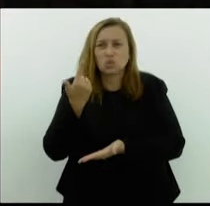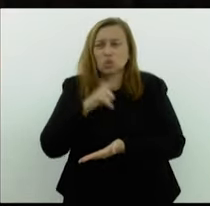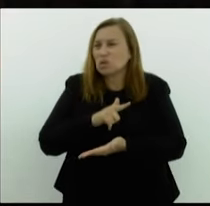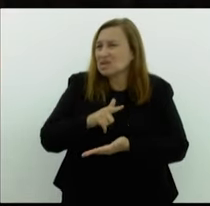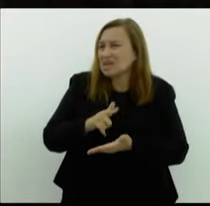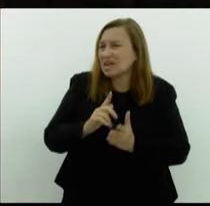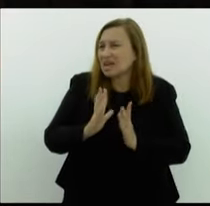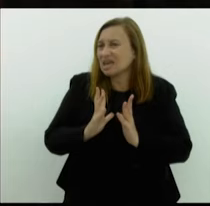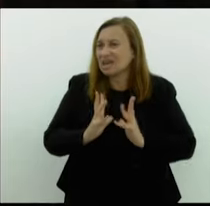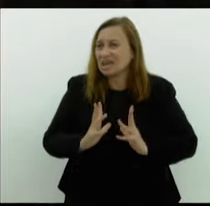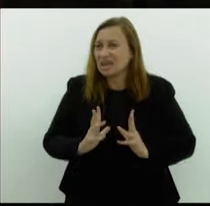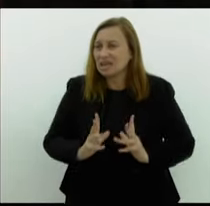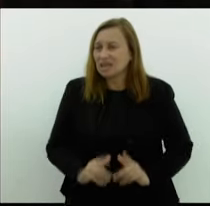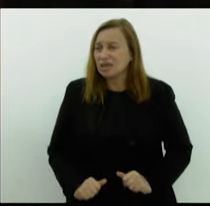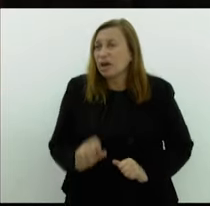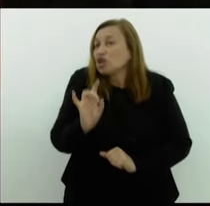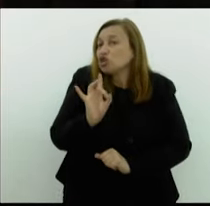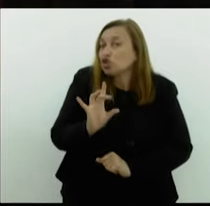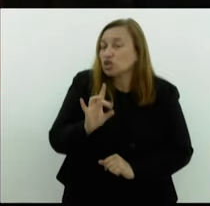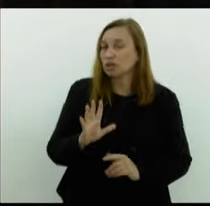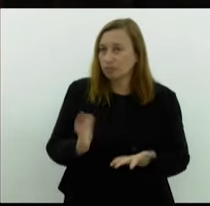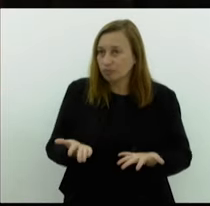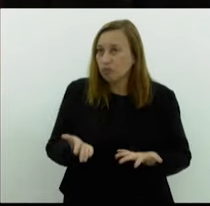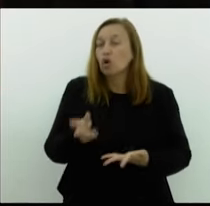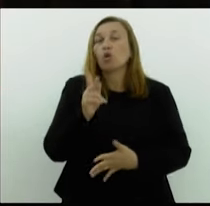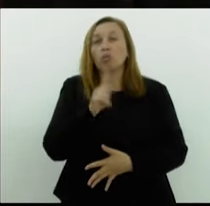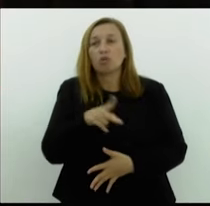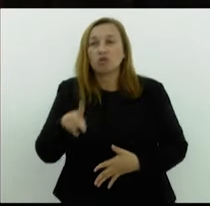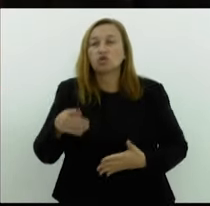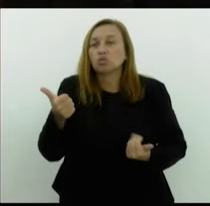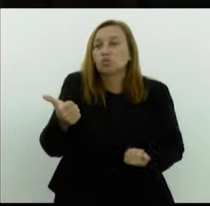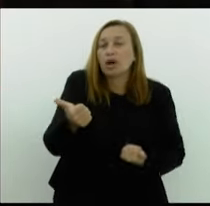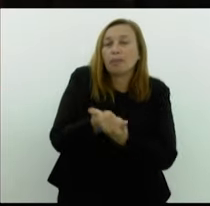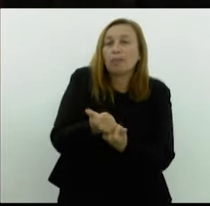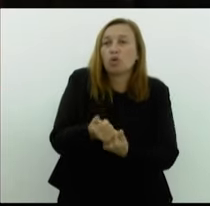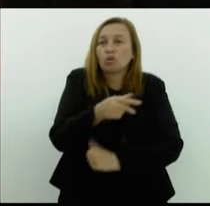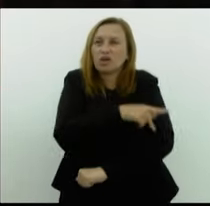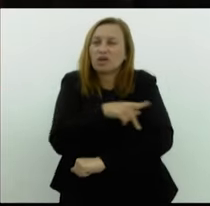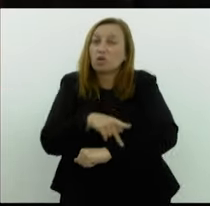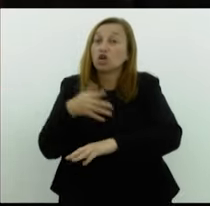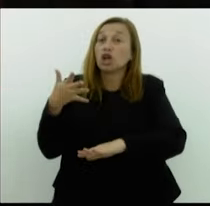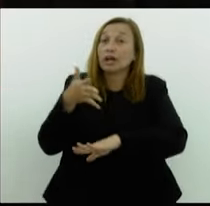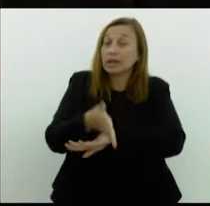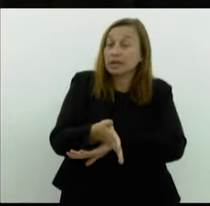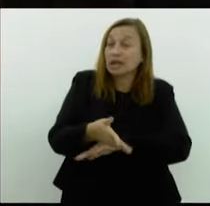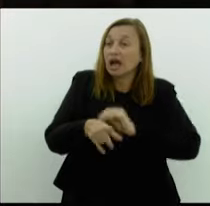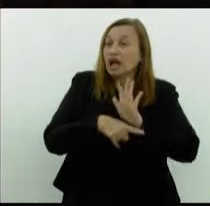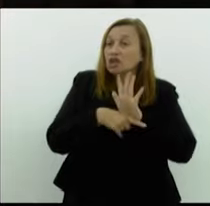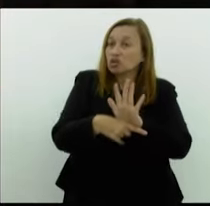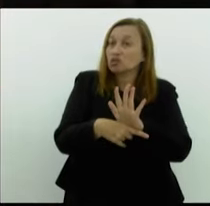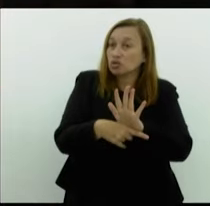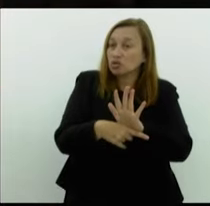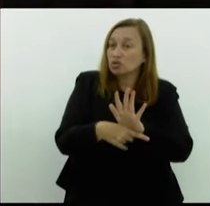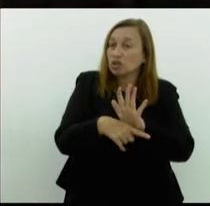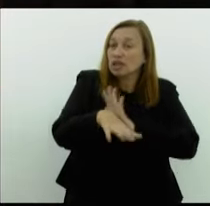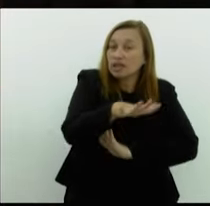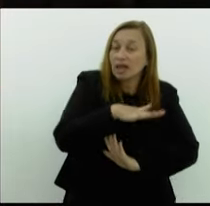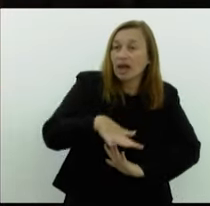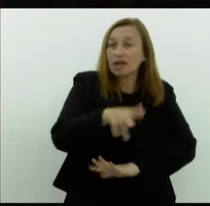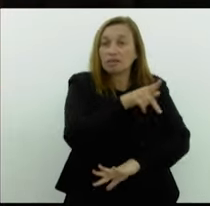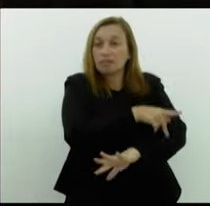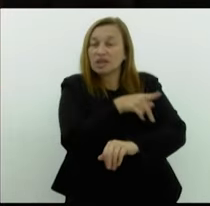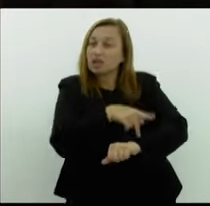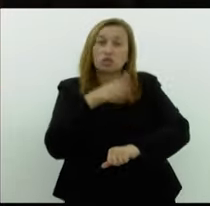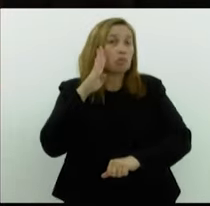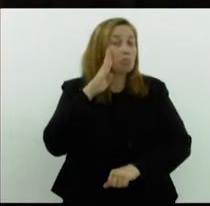higienes sozinhos. O professor de apoio pedagógico, ele entra ajudando na parte pedagógica, que